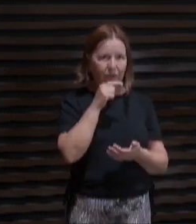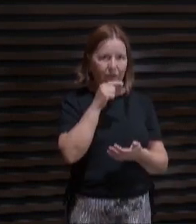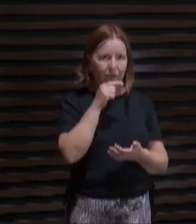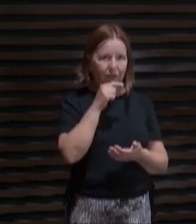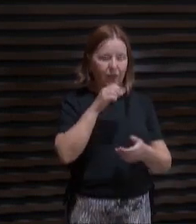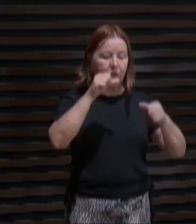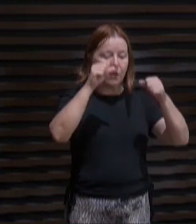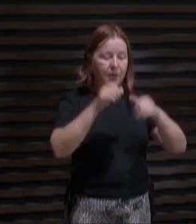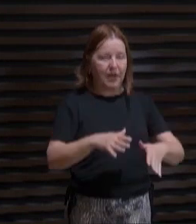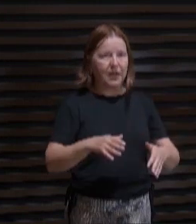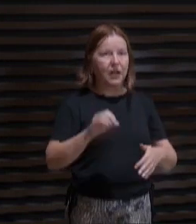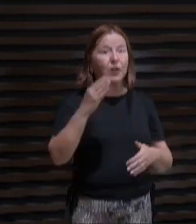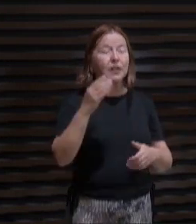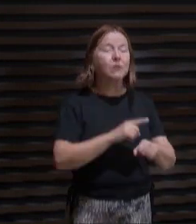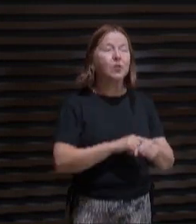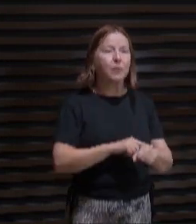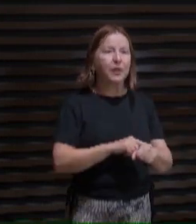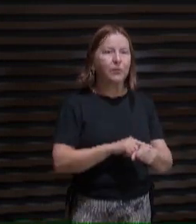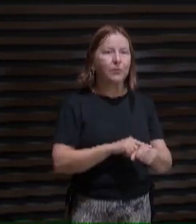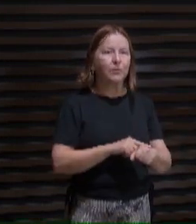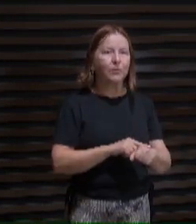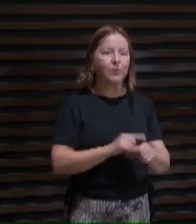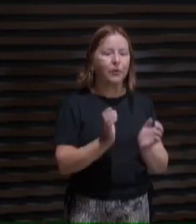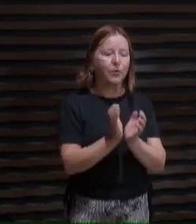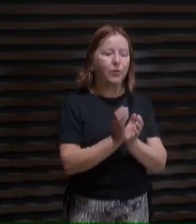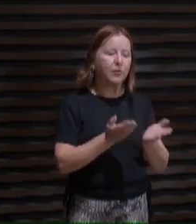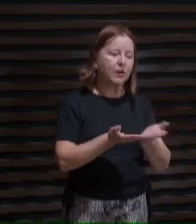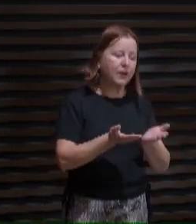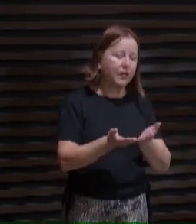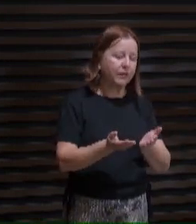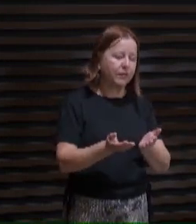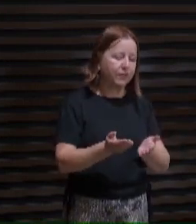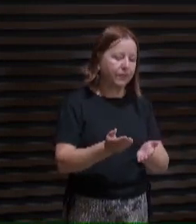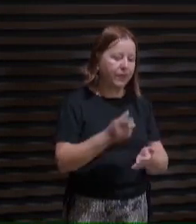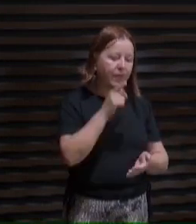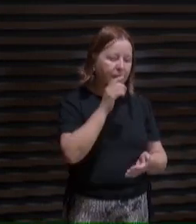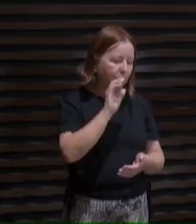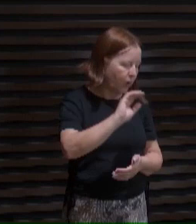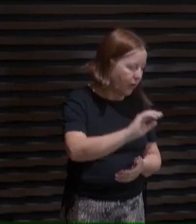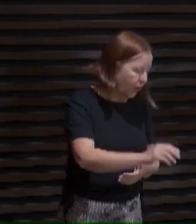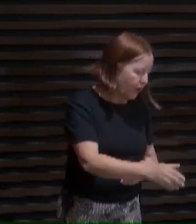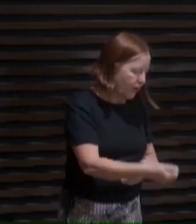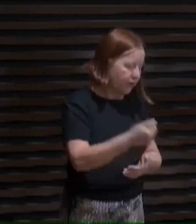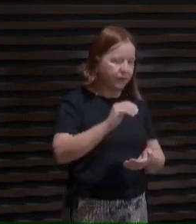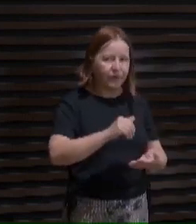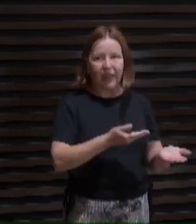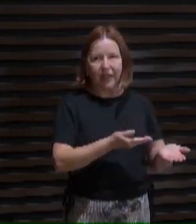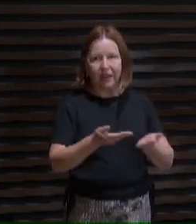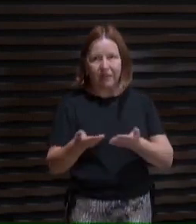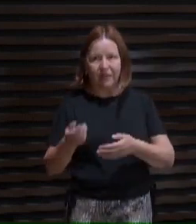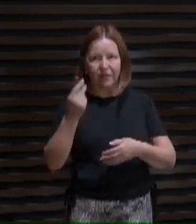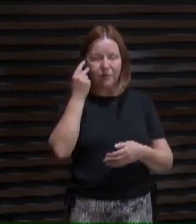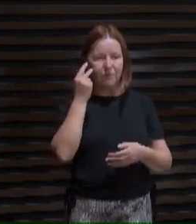quando os serventes tiraram a água e estavam levando para o mestre